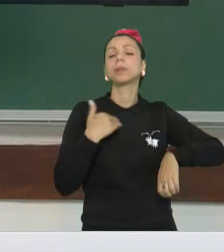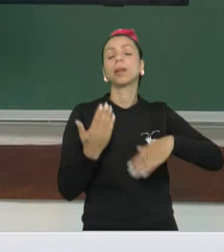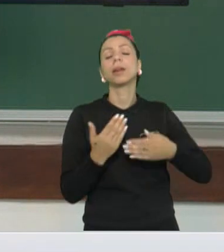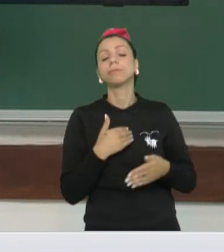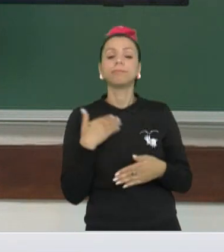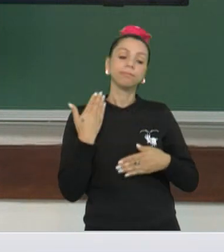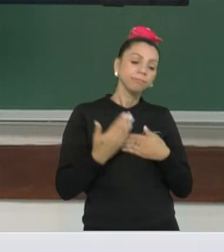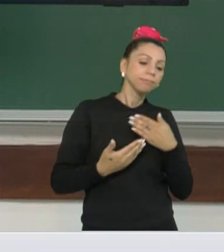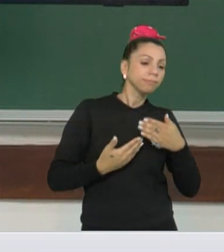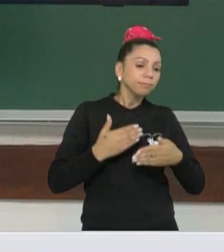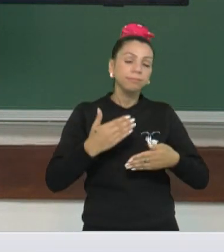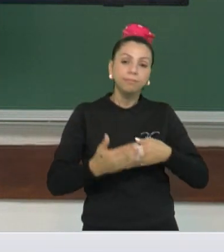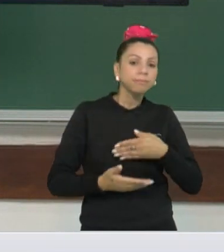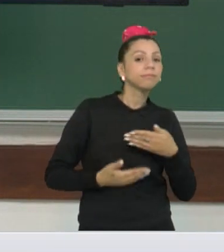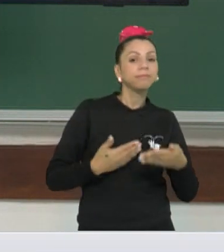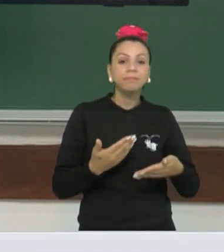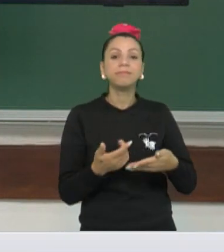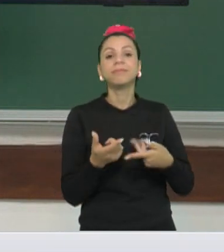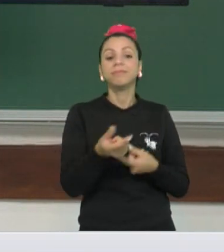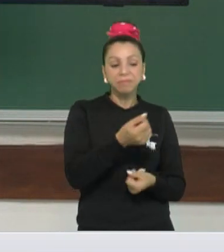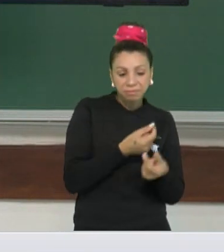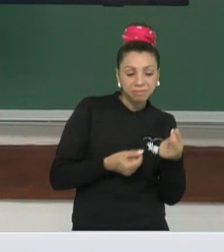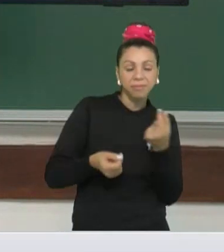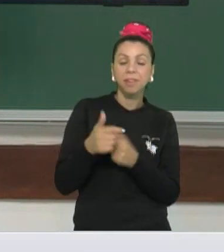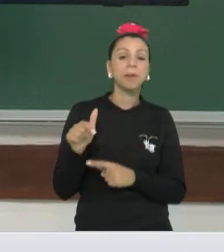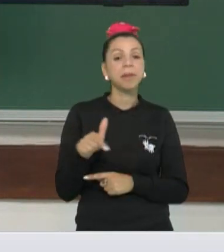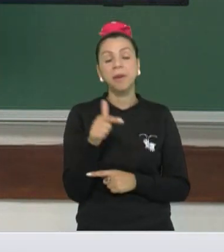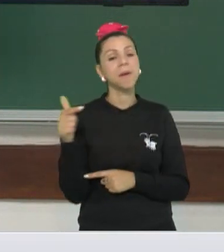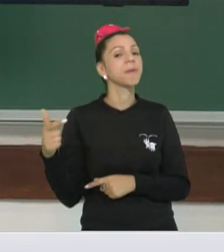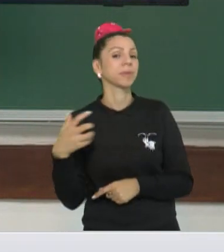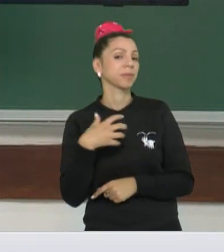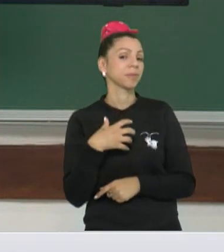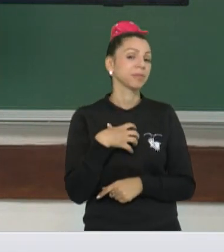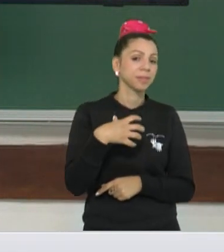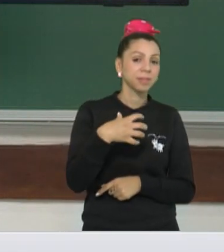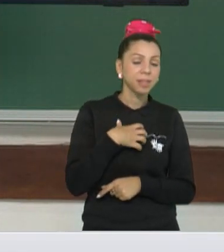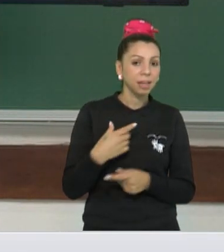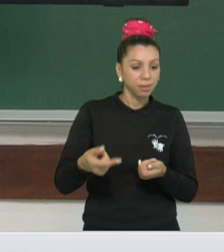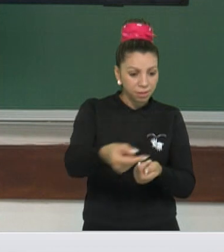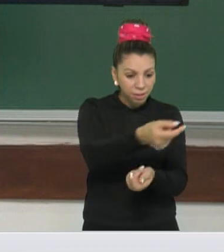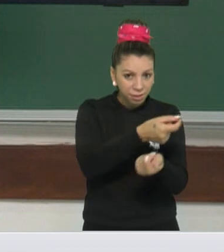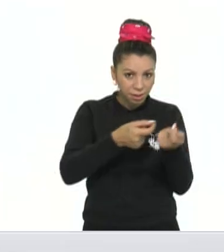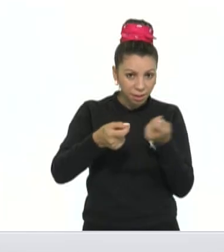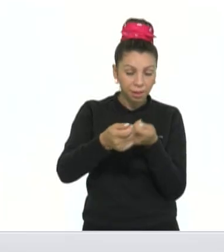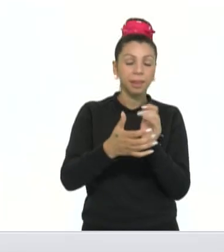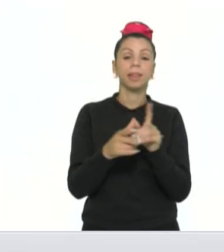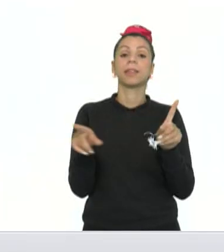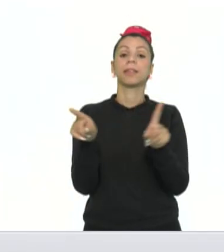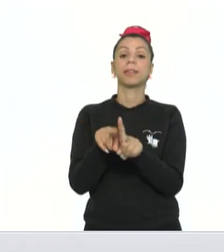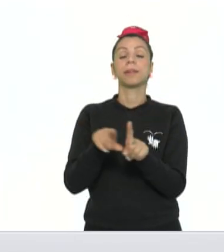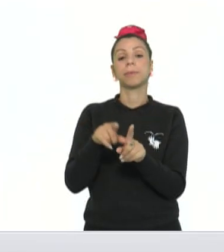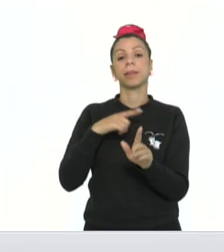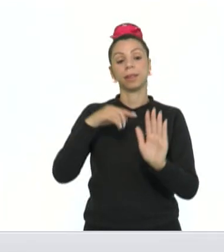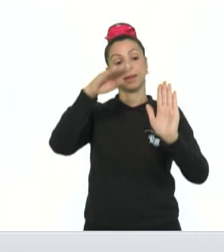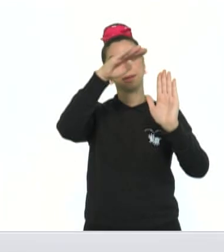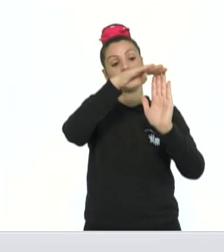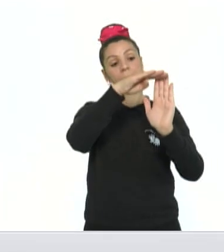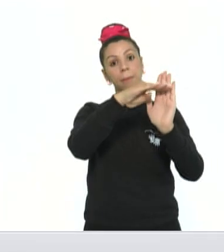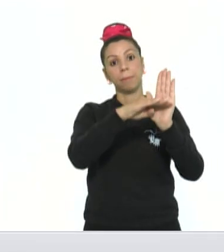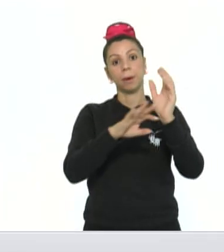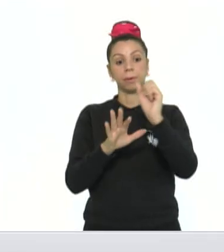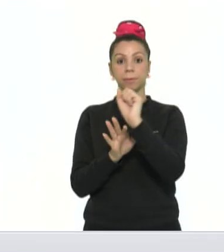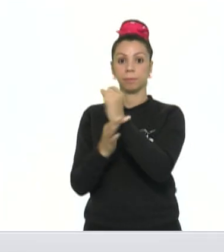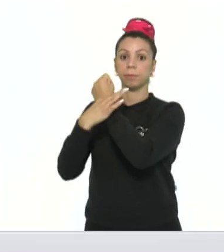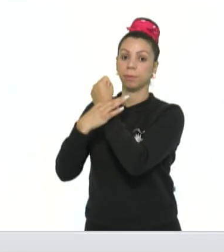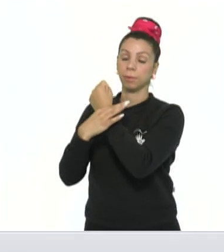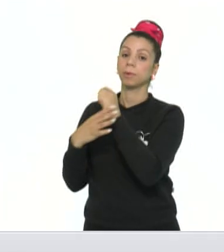foi cozinhar e que está dando certo, porque é uma outra forma de negócio. E vimos que há um protocolo de segurança para